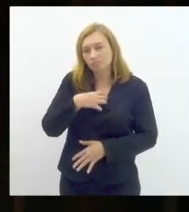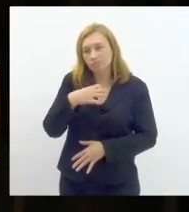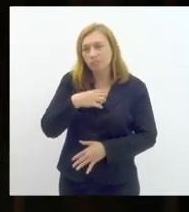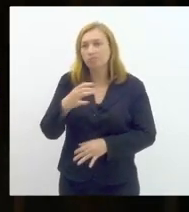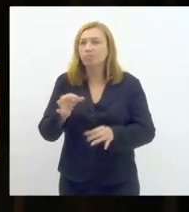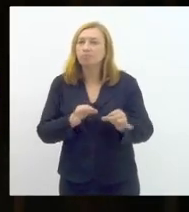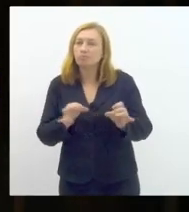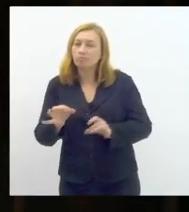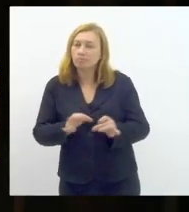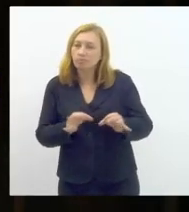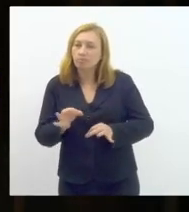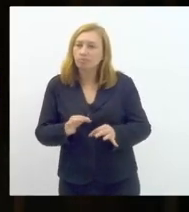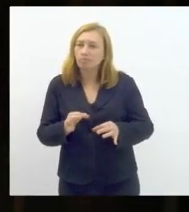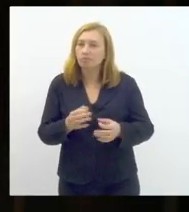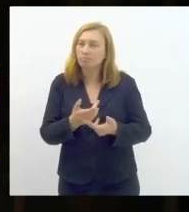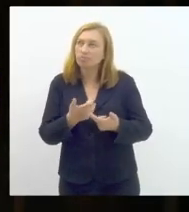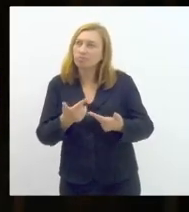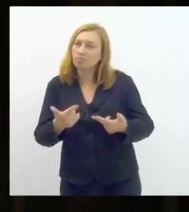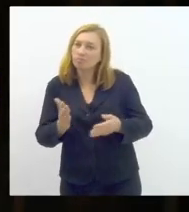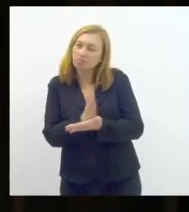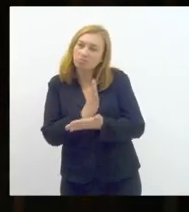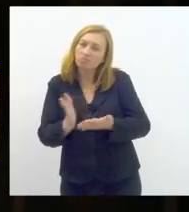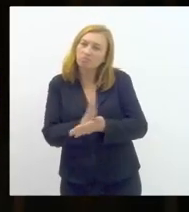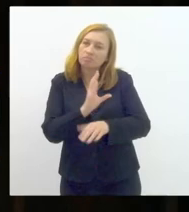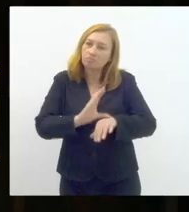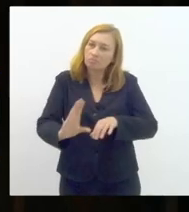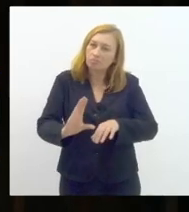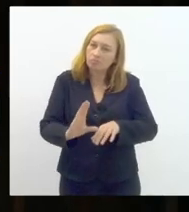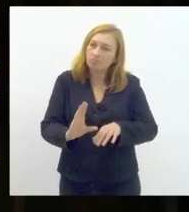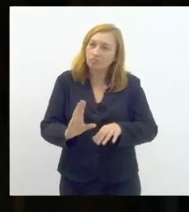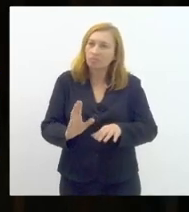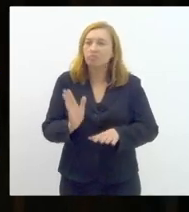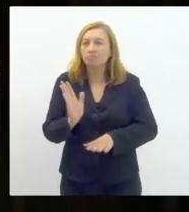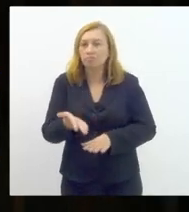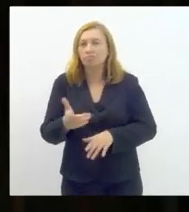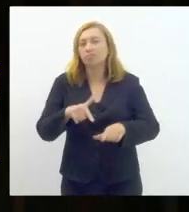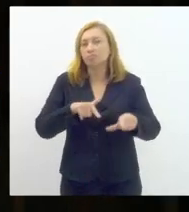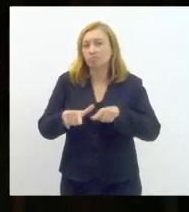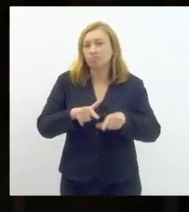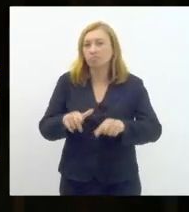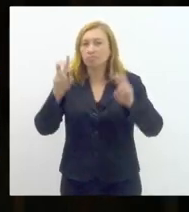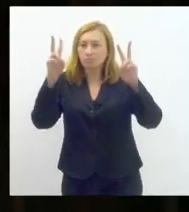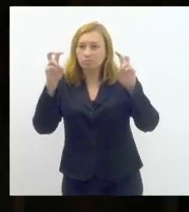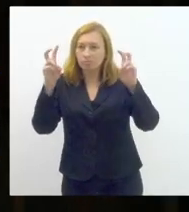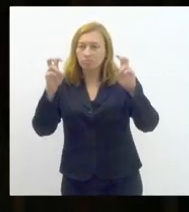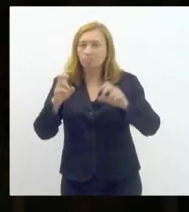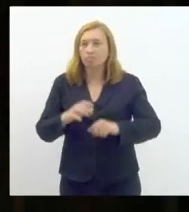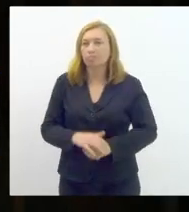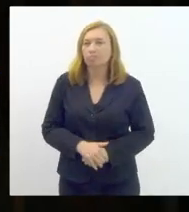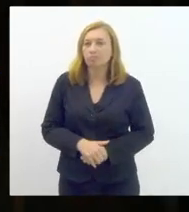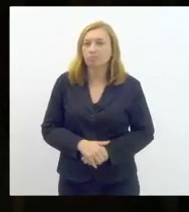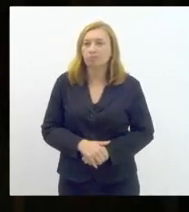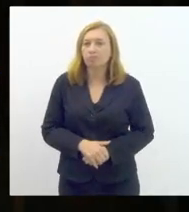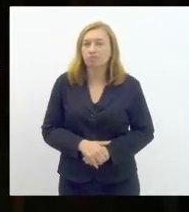por alguns cursos, mas porque eu já meio que trabalho com isso. Enfim,